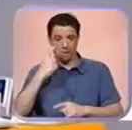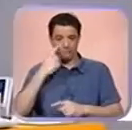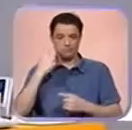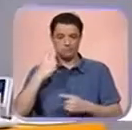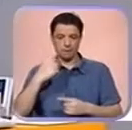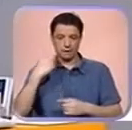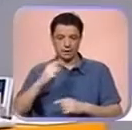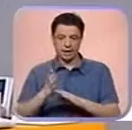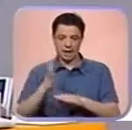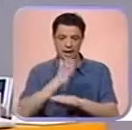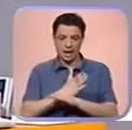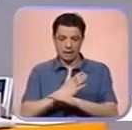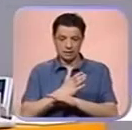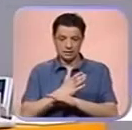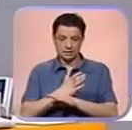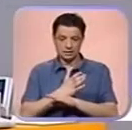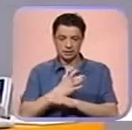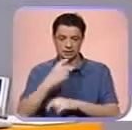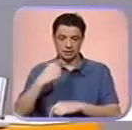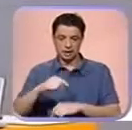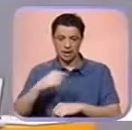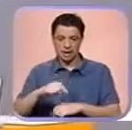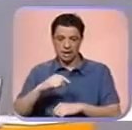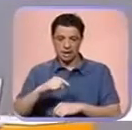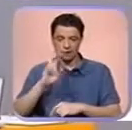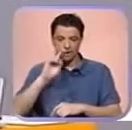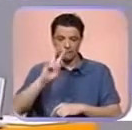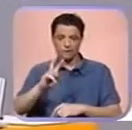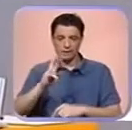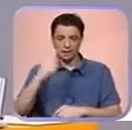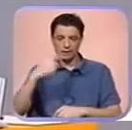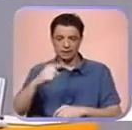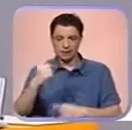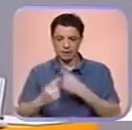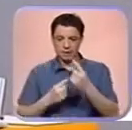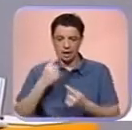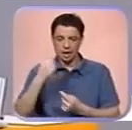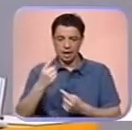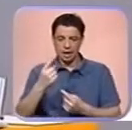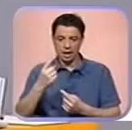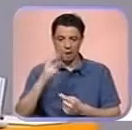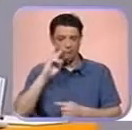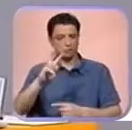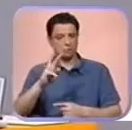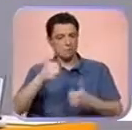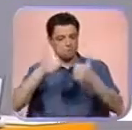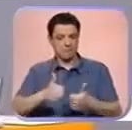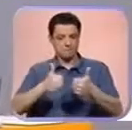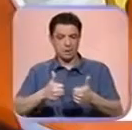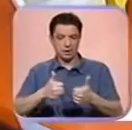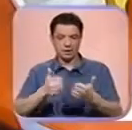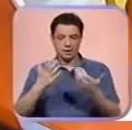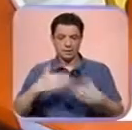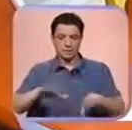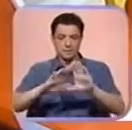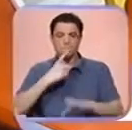sempre apanhar antes destas... Convém, não é? Porque aqui já vemos que estamos a atingir significativamente a visão. A capacidade de visão. Vamos a